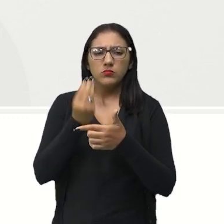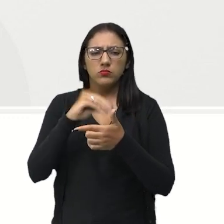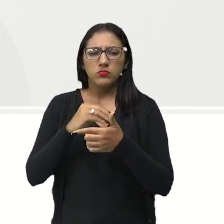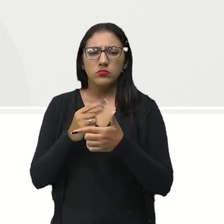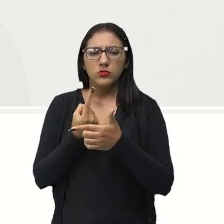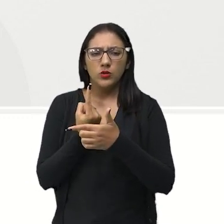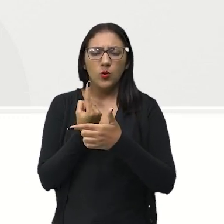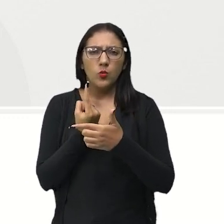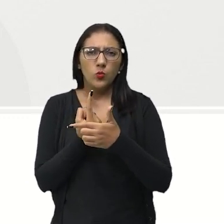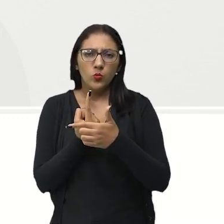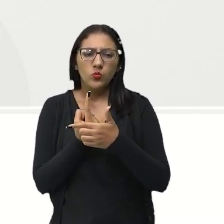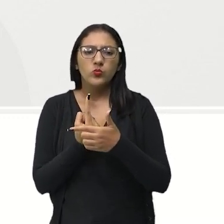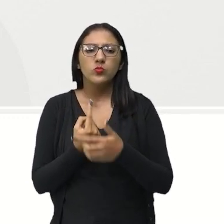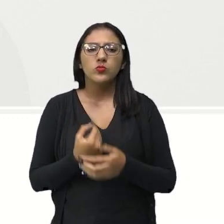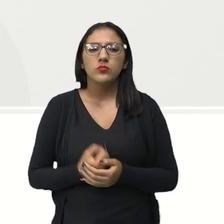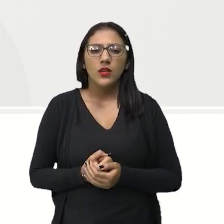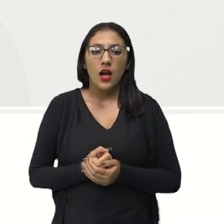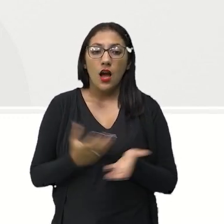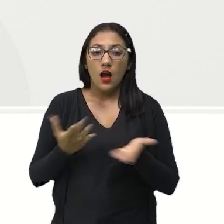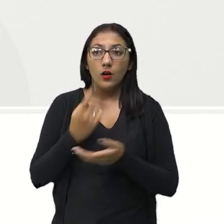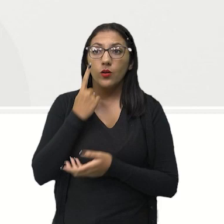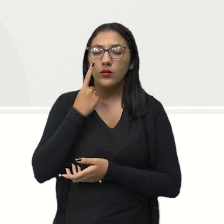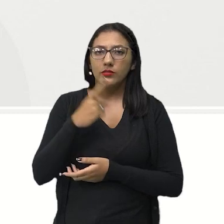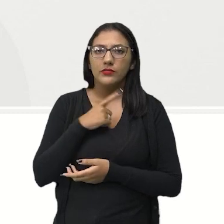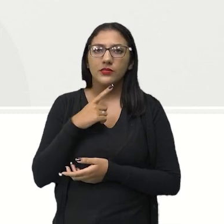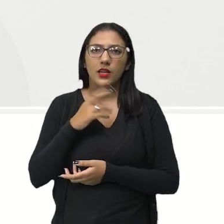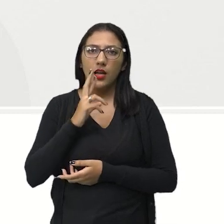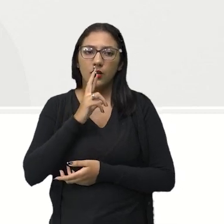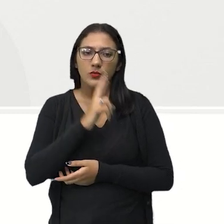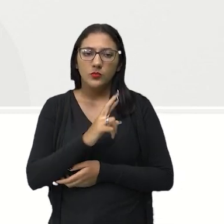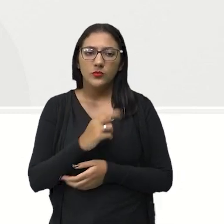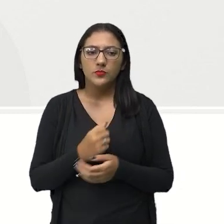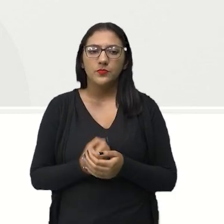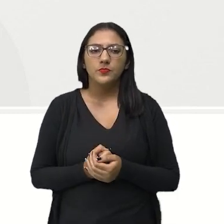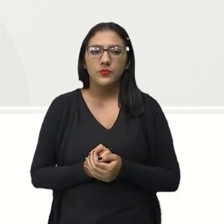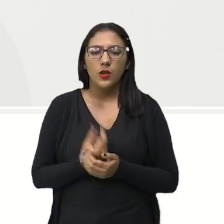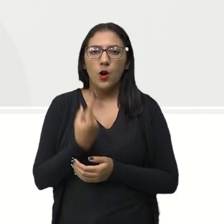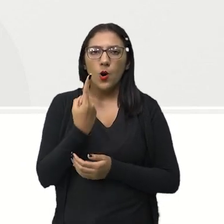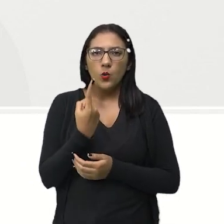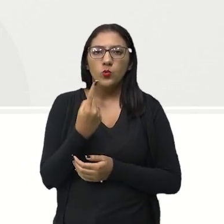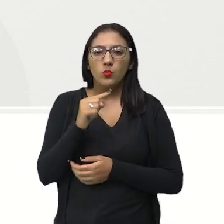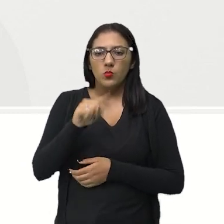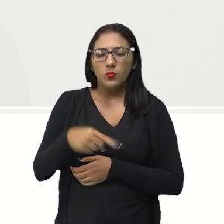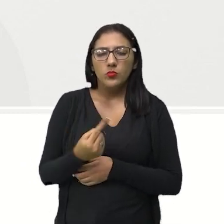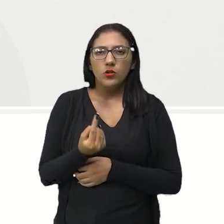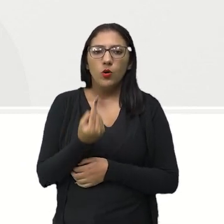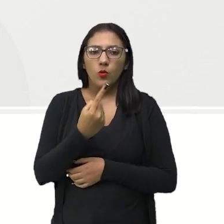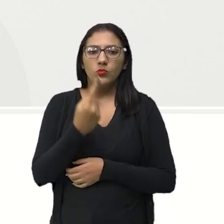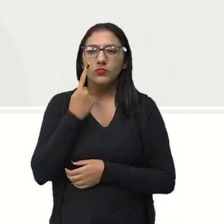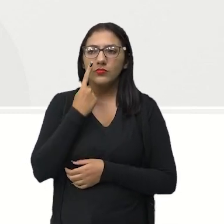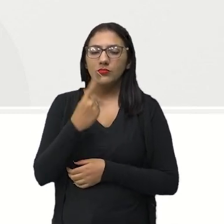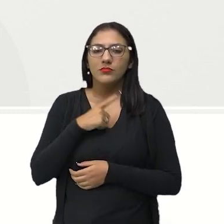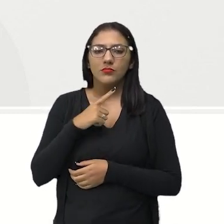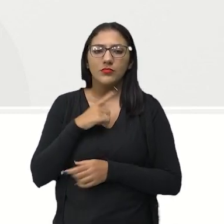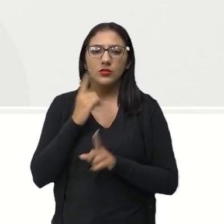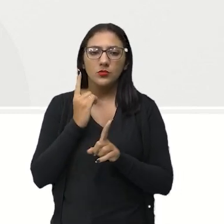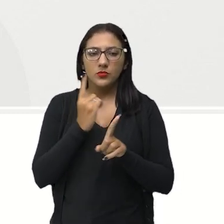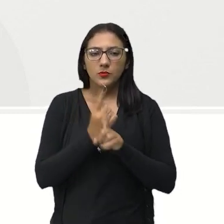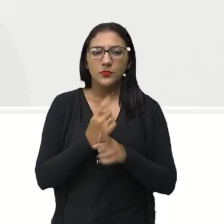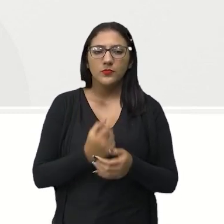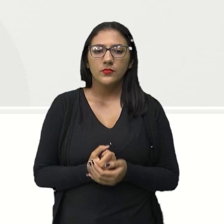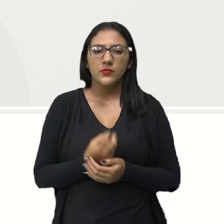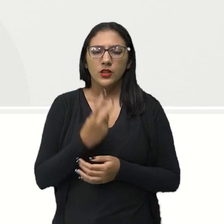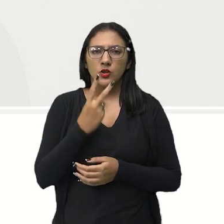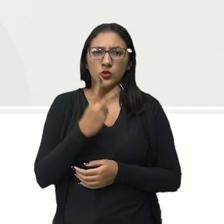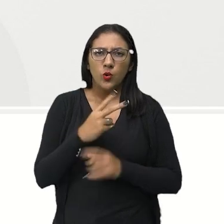vai dar 1. E agora sim a gente divide por 3, ó. 1 e 1. Fechamos então aqui, ó. 2